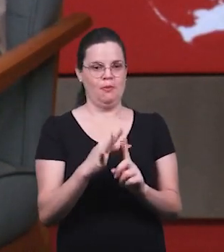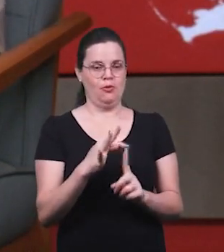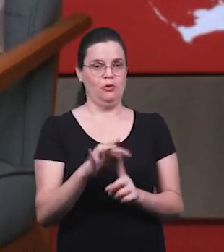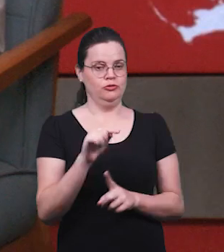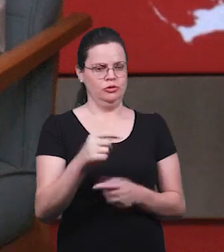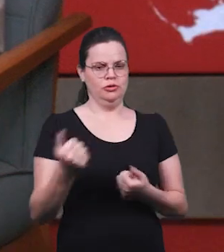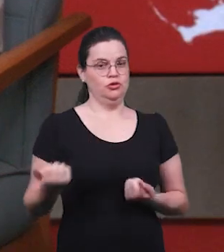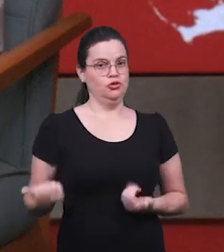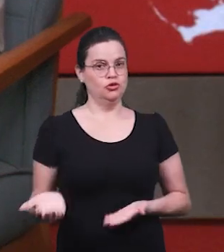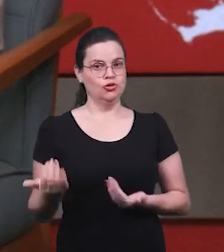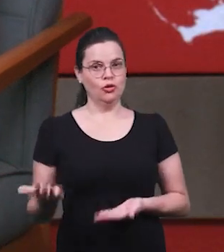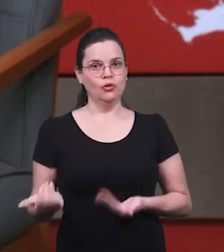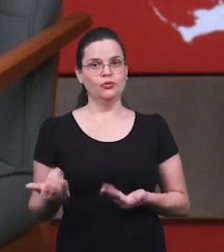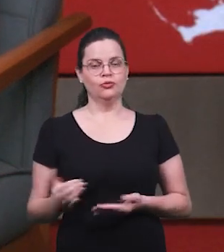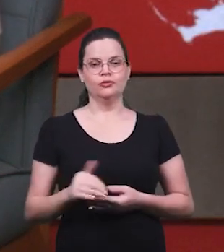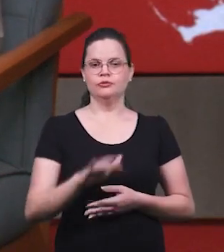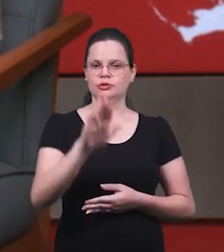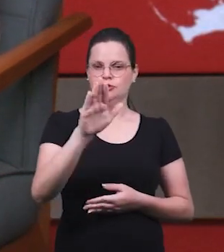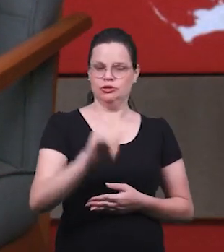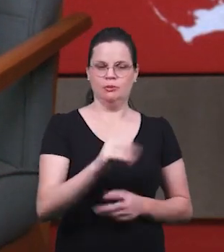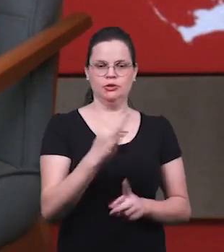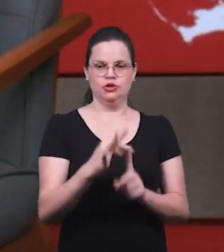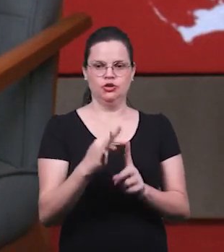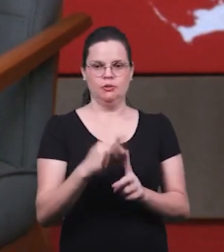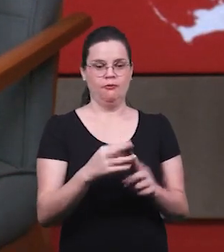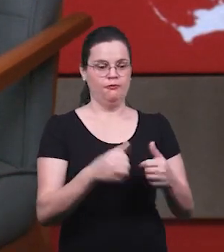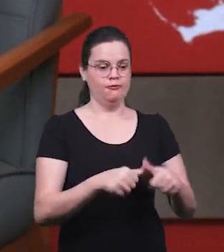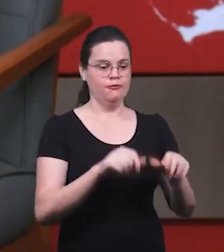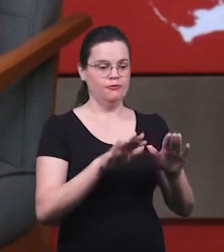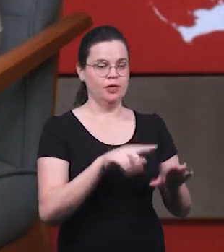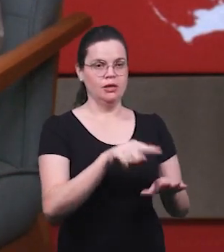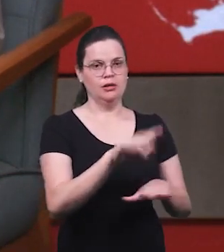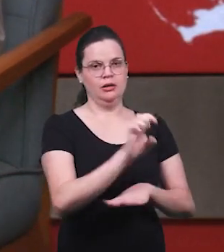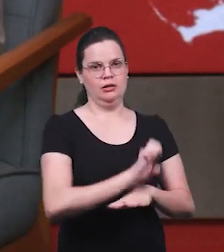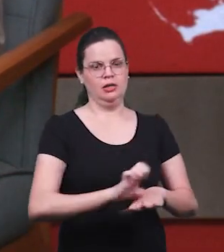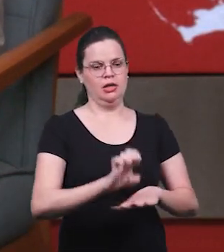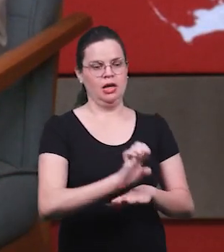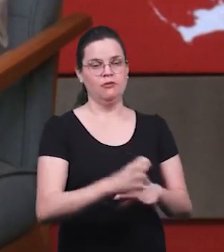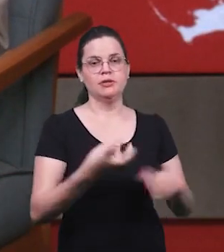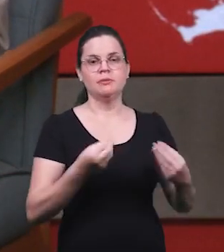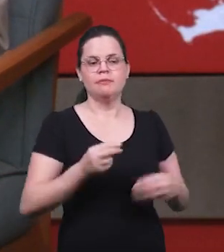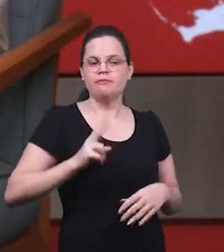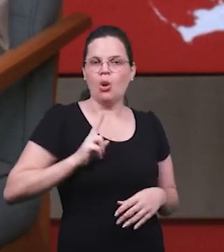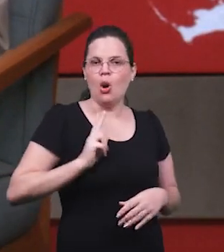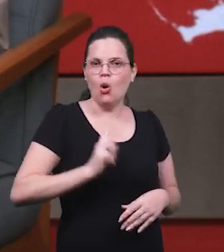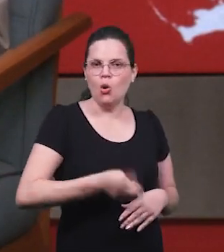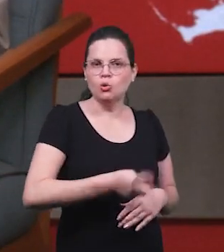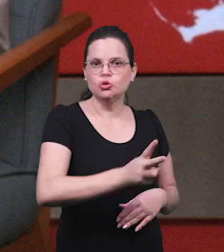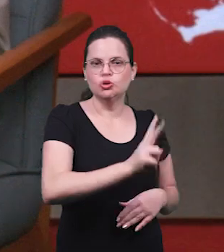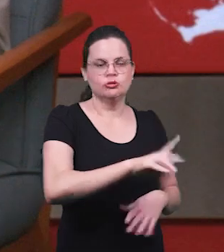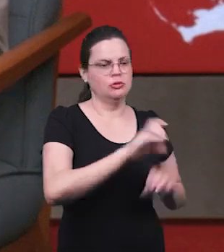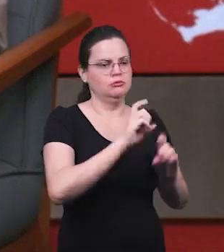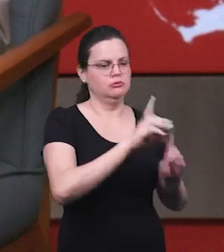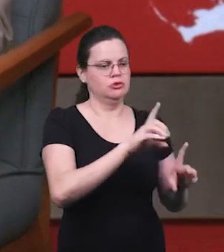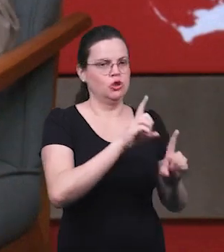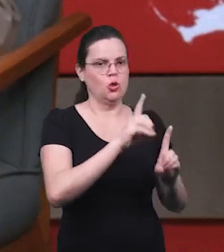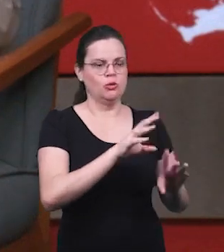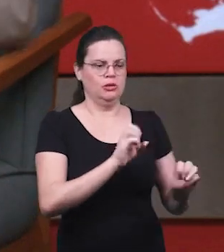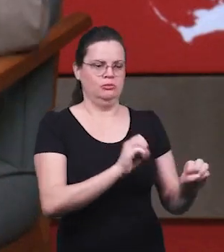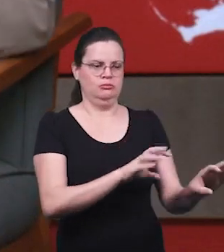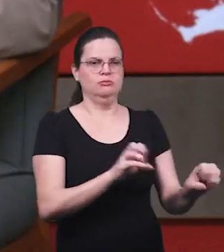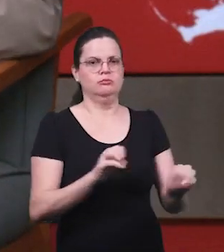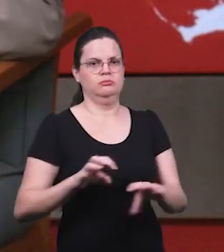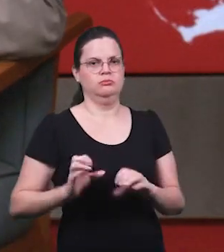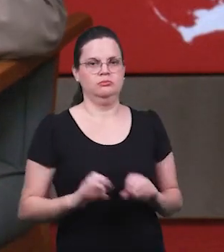ainda muito jovem, ali em Éfeso, para continuar o trabalho dele. Porque